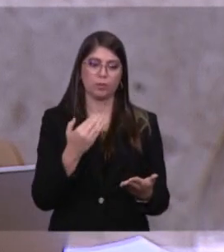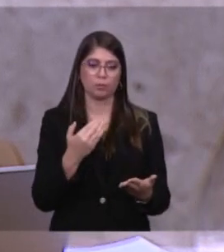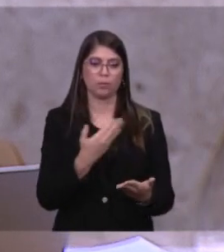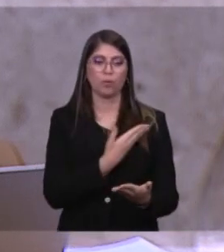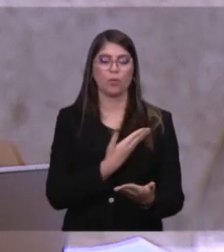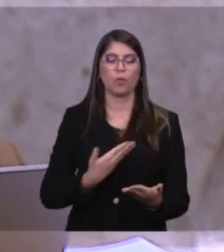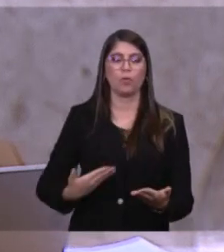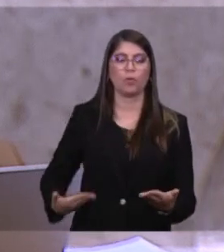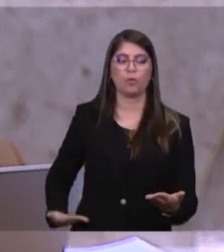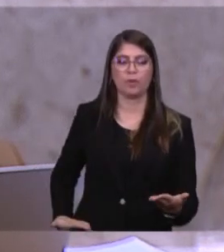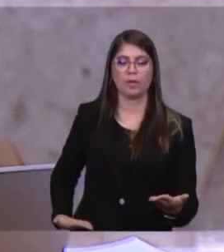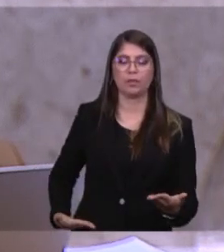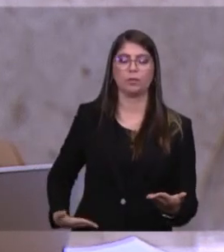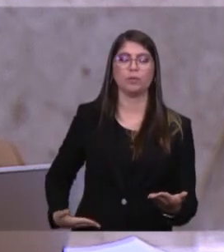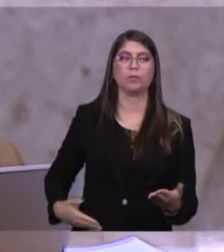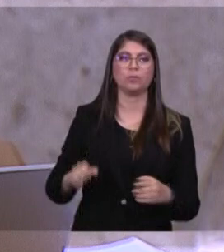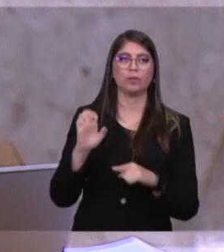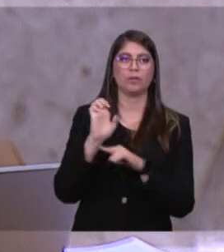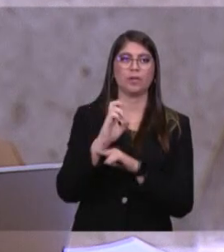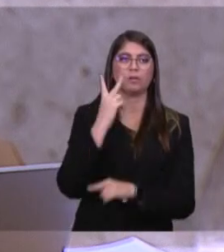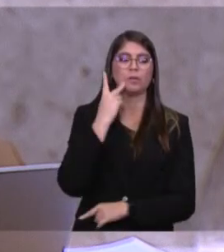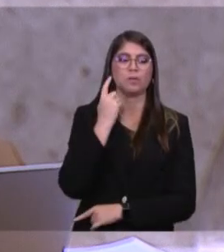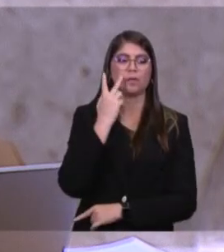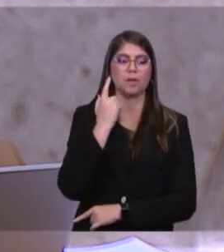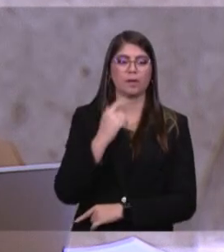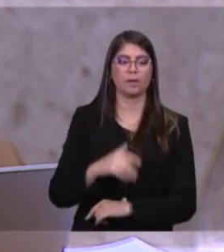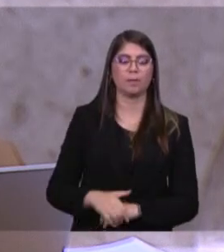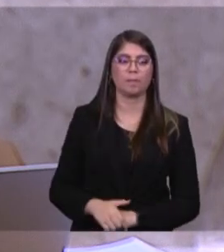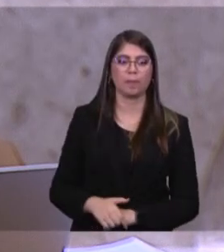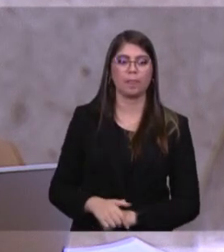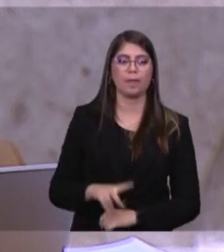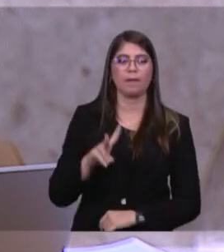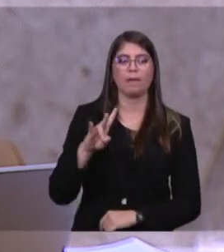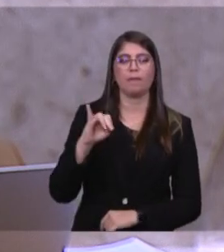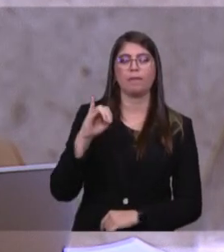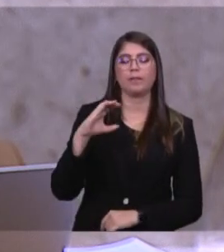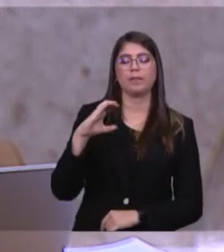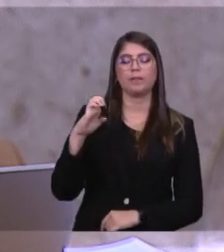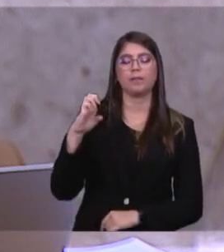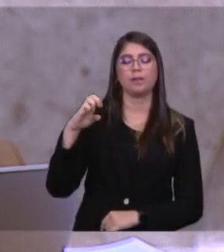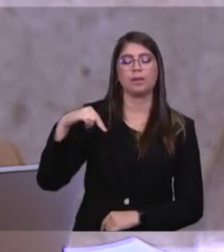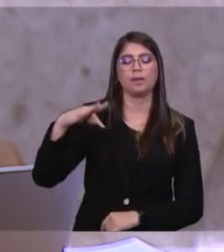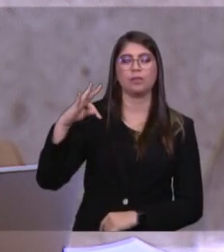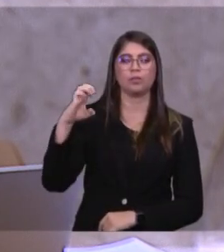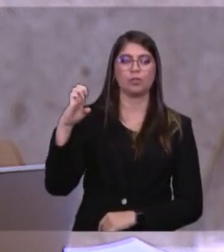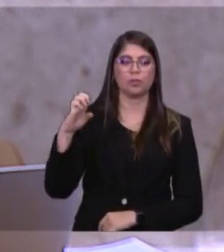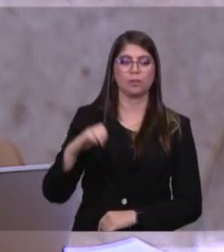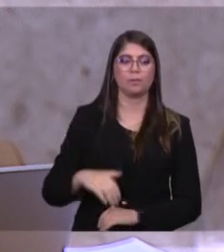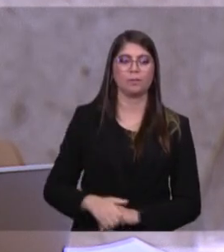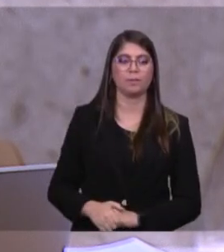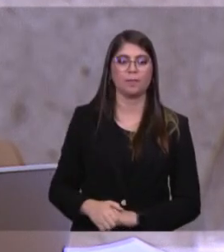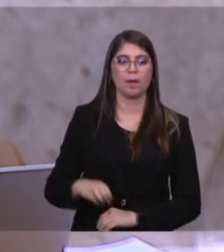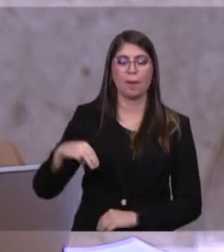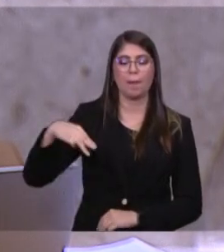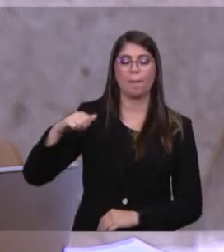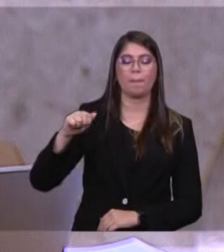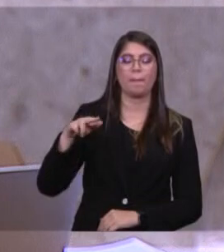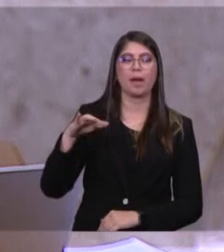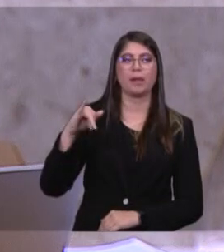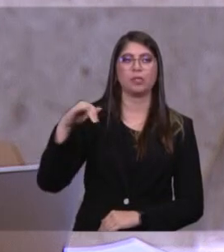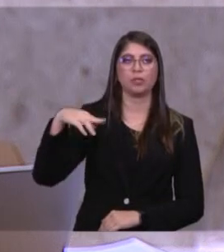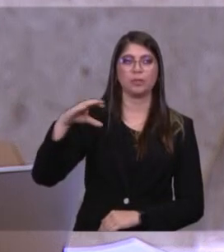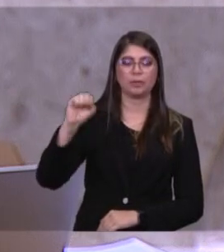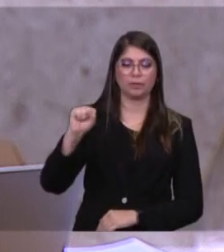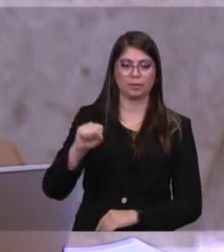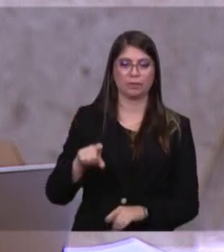governador do Ceará, o doutor Vicente Martins Prata Braga, que é procurador do Estado do